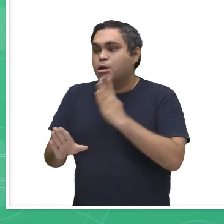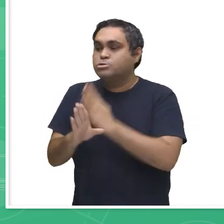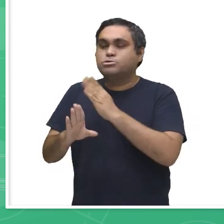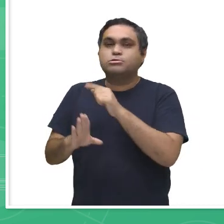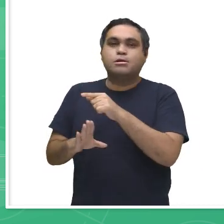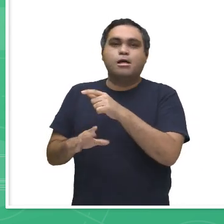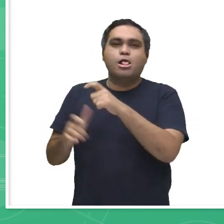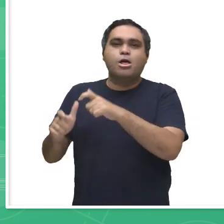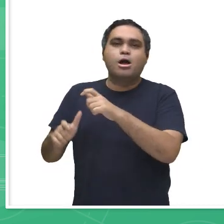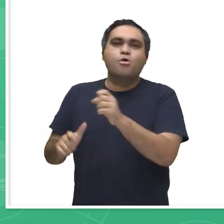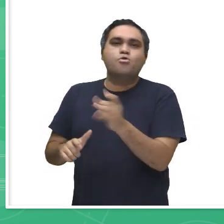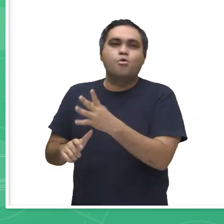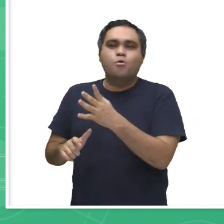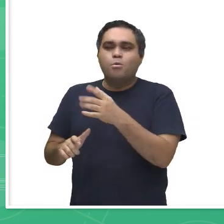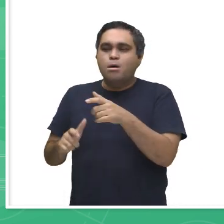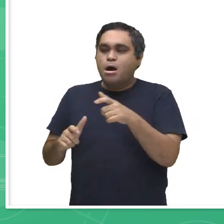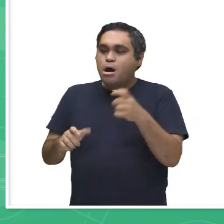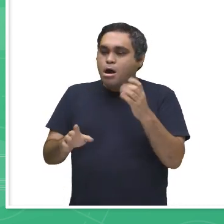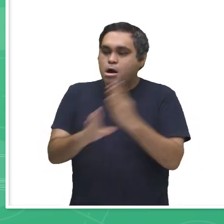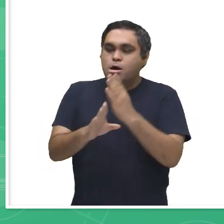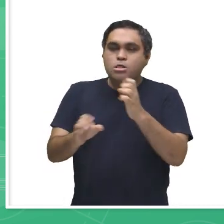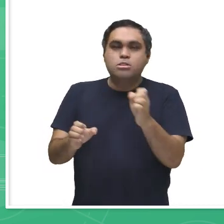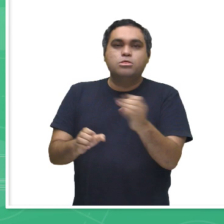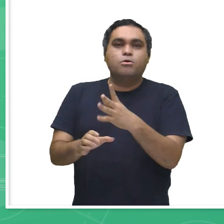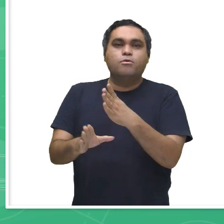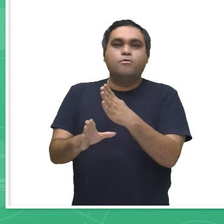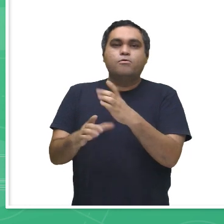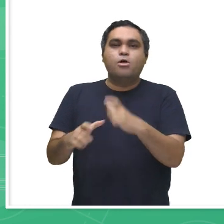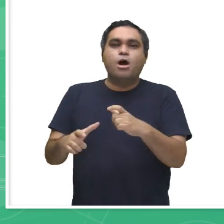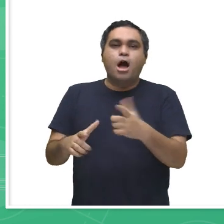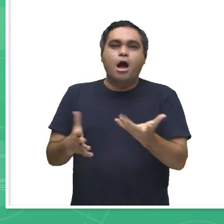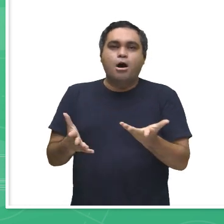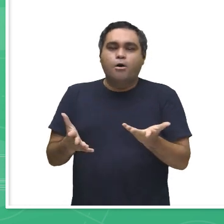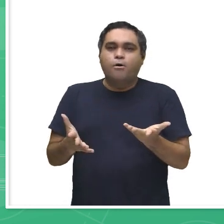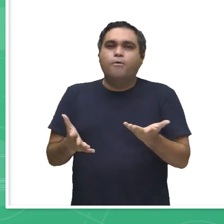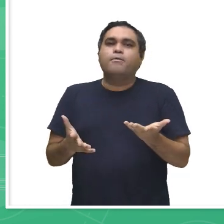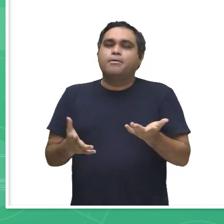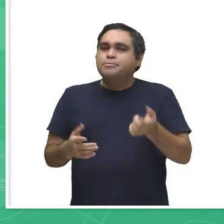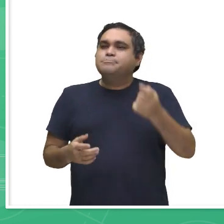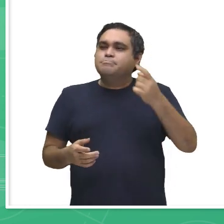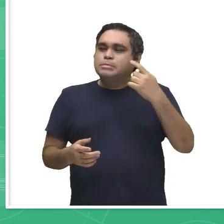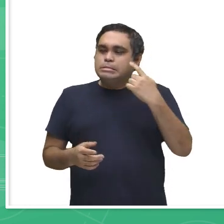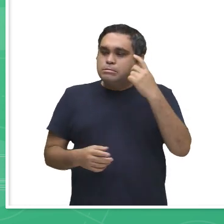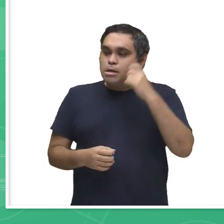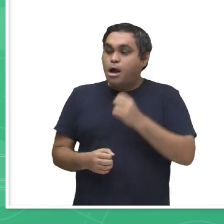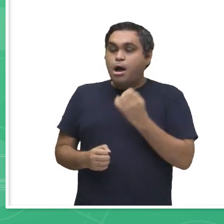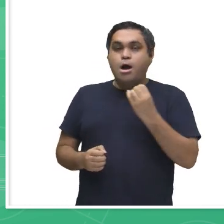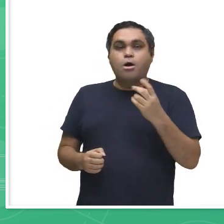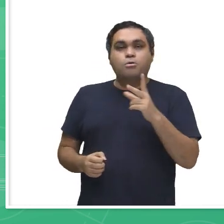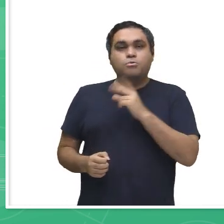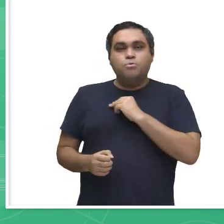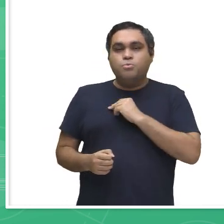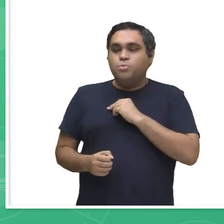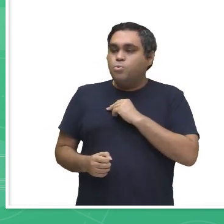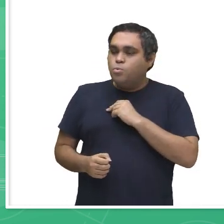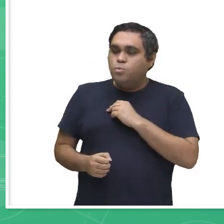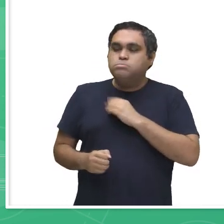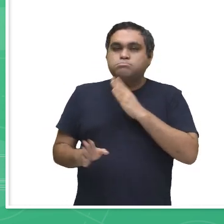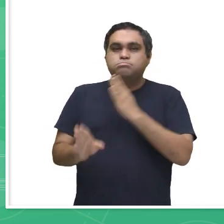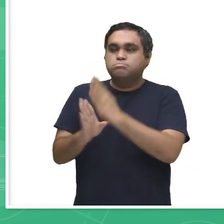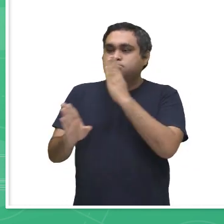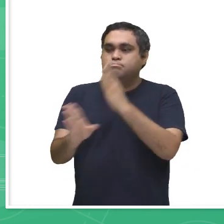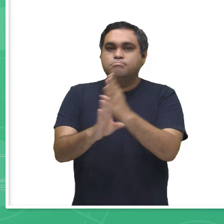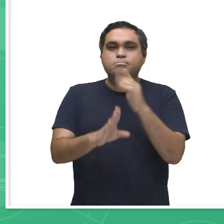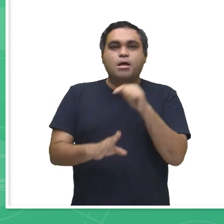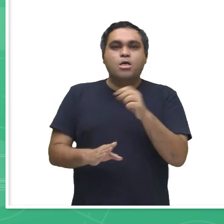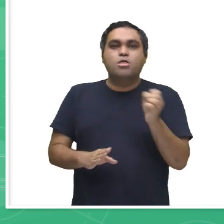daquilo que nós conhecemos, além daquele mundo mais conhecido por nós aí. Então, essa descoberta aí, que